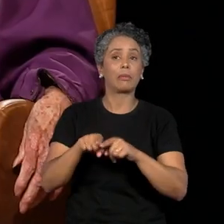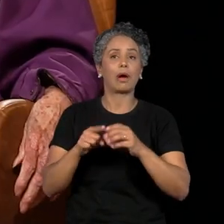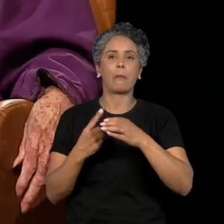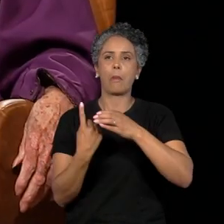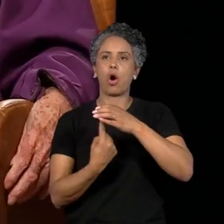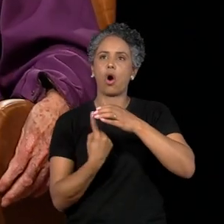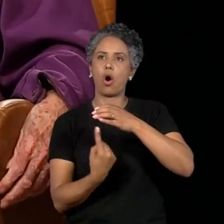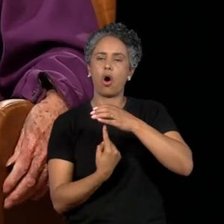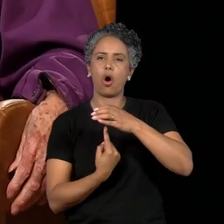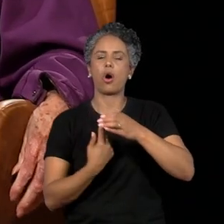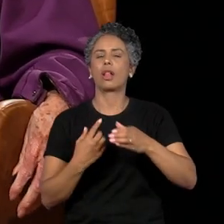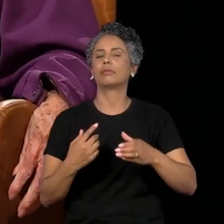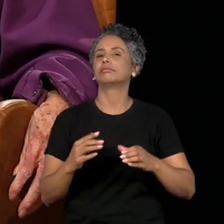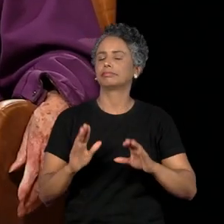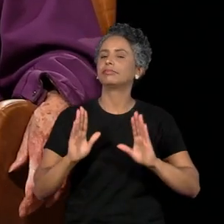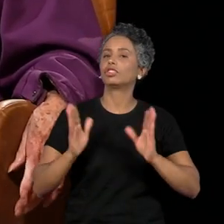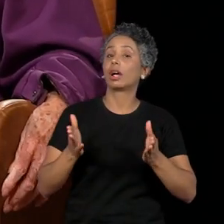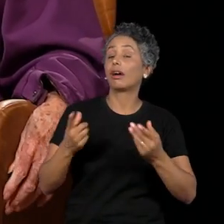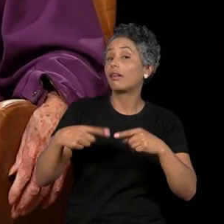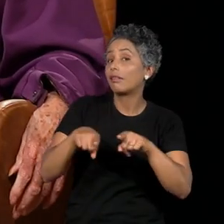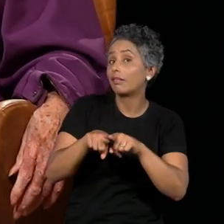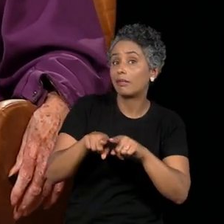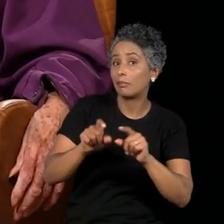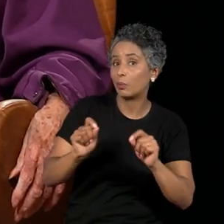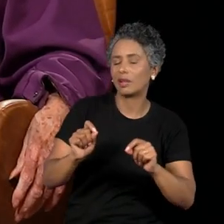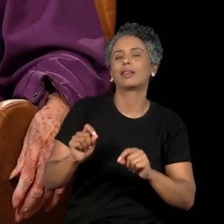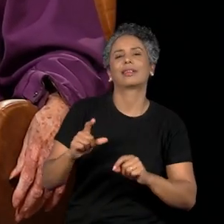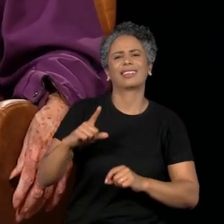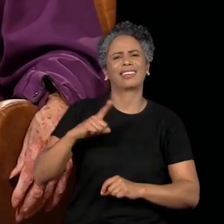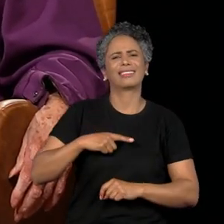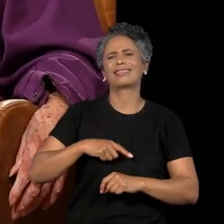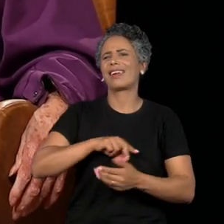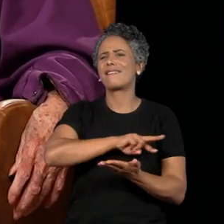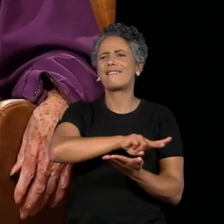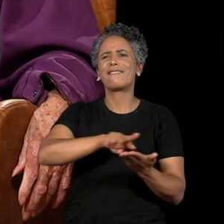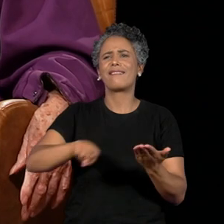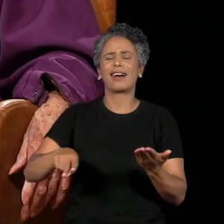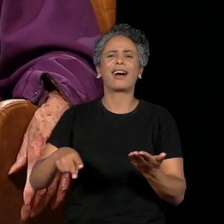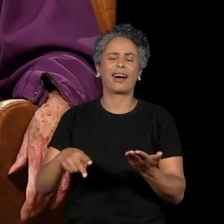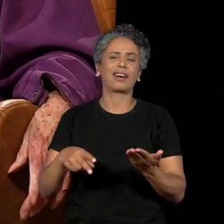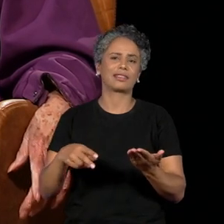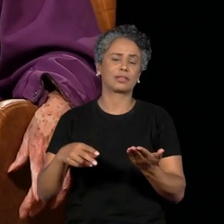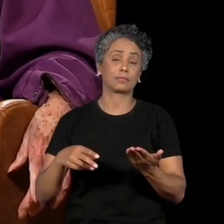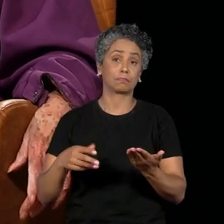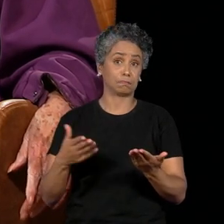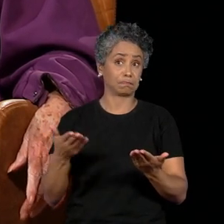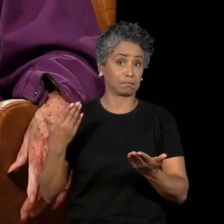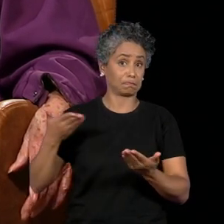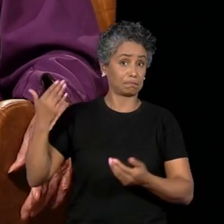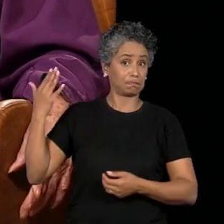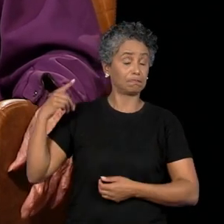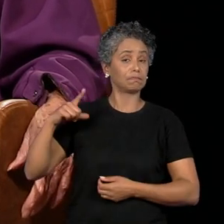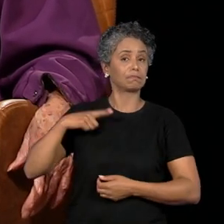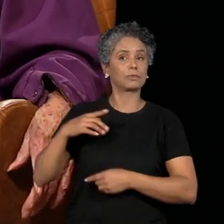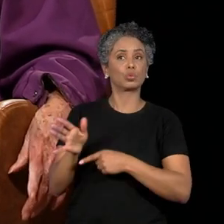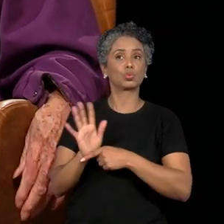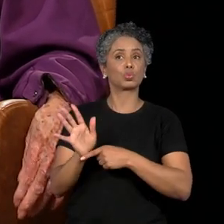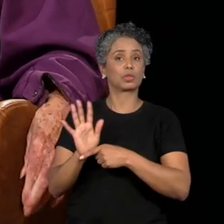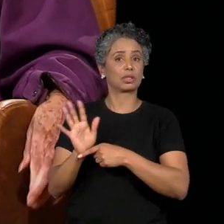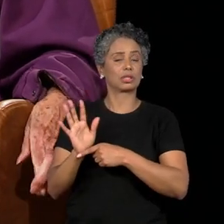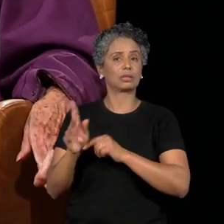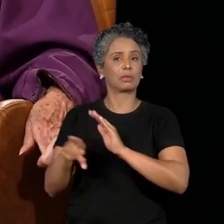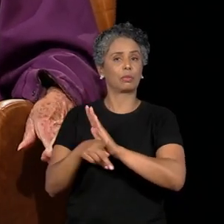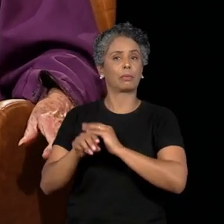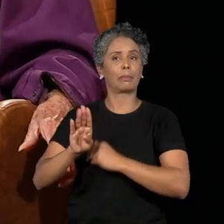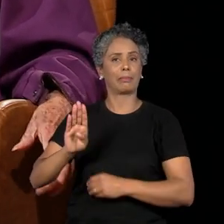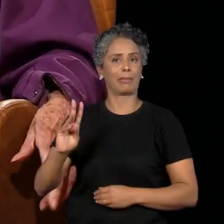um irmão meu que era instrutor do basquete de um cinema de Belo Horizonte. Cinema Paysandu, eu me